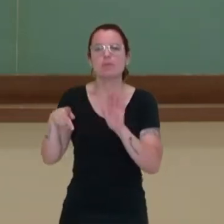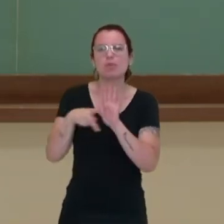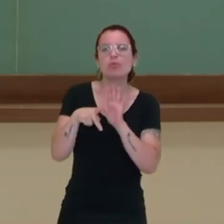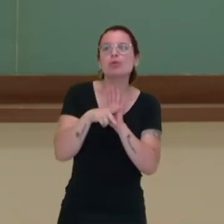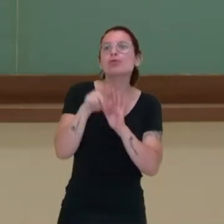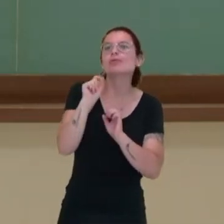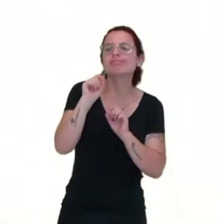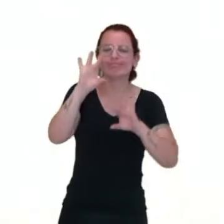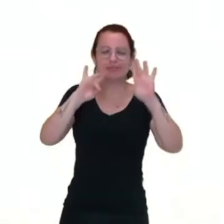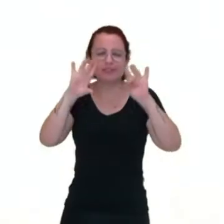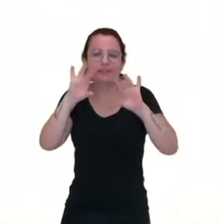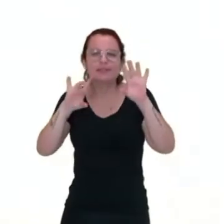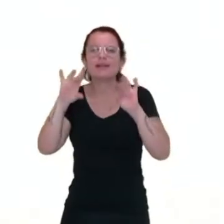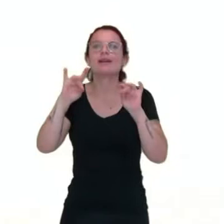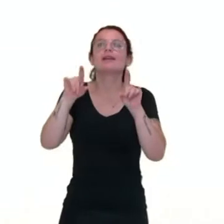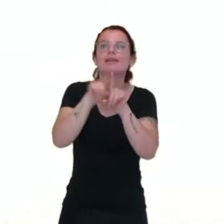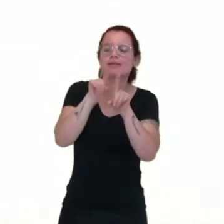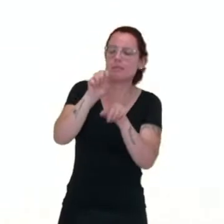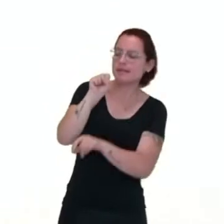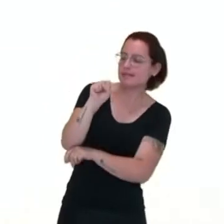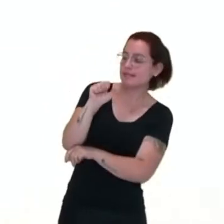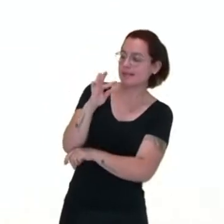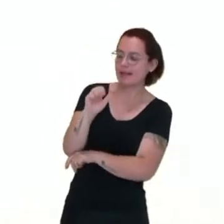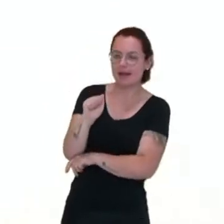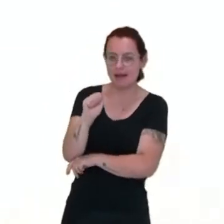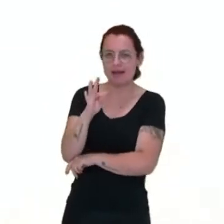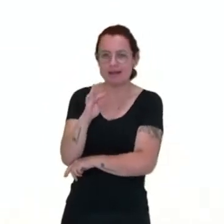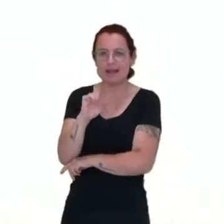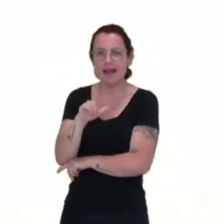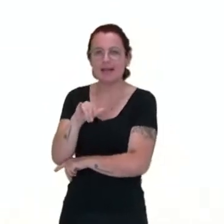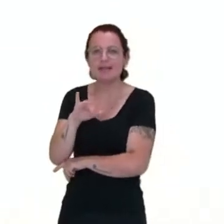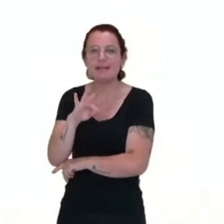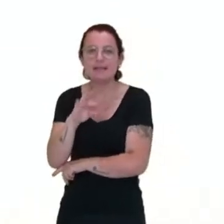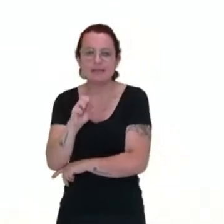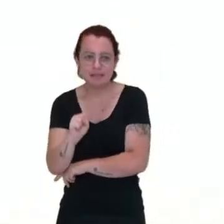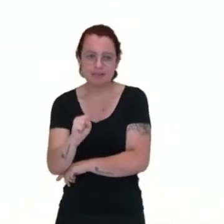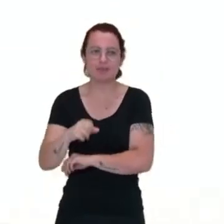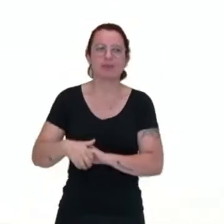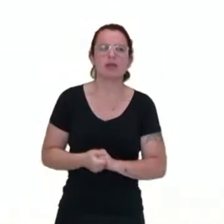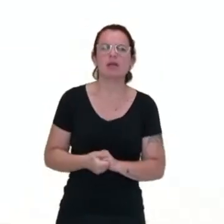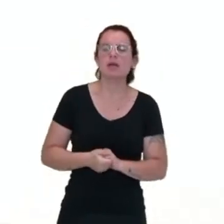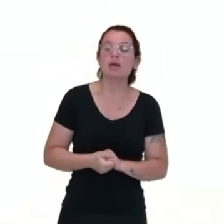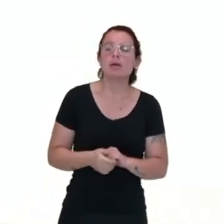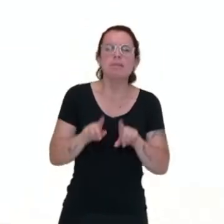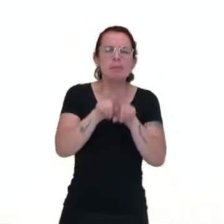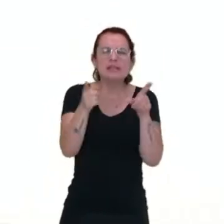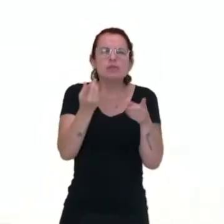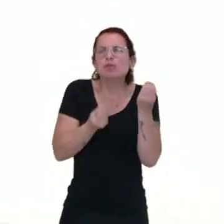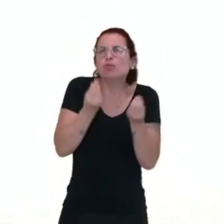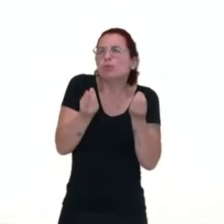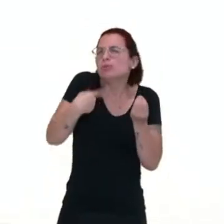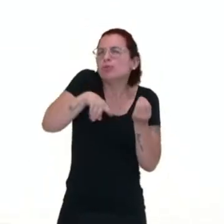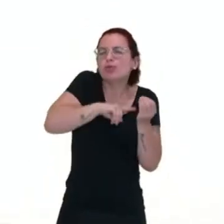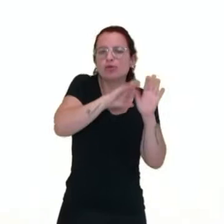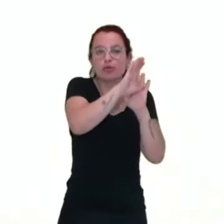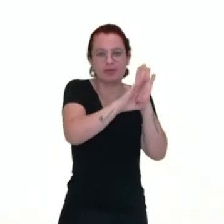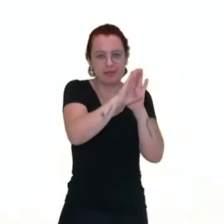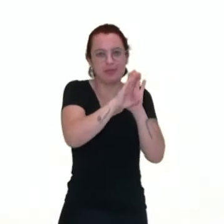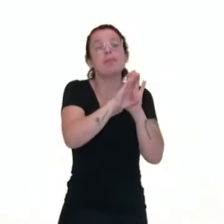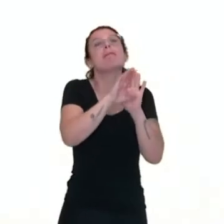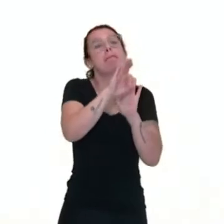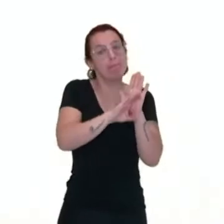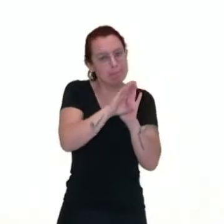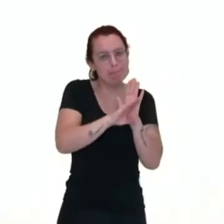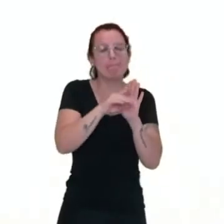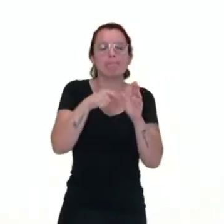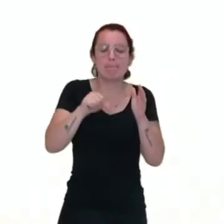queridos. Bem, para a gente poder entender um pouquinho melhor isso, nós temos que definir a questão do que é força, tá? A força,